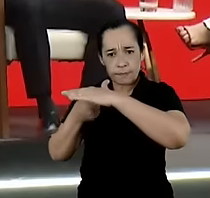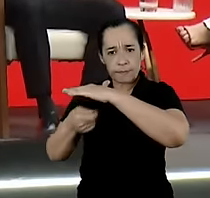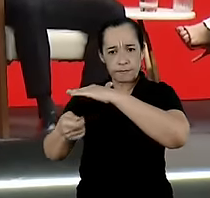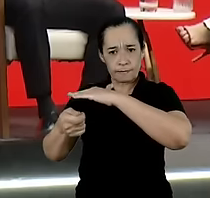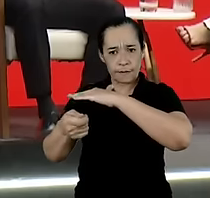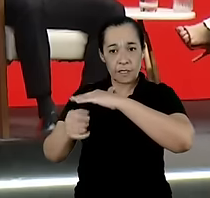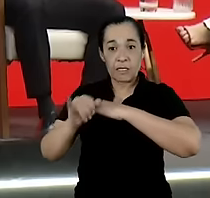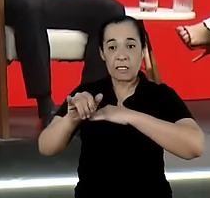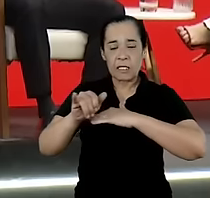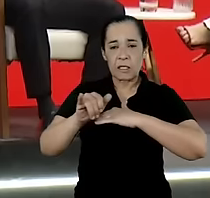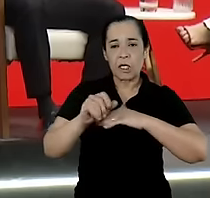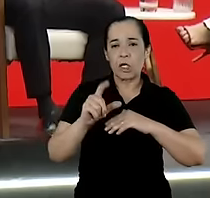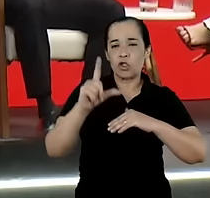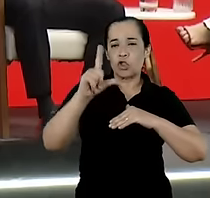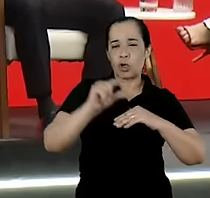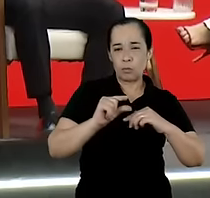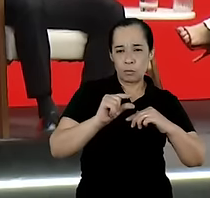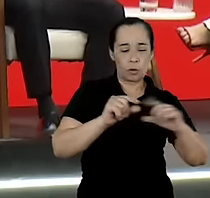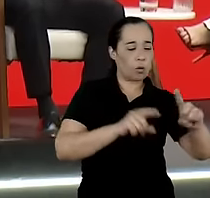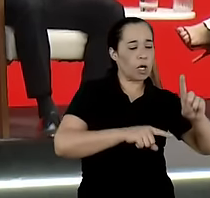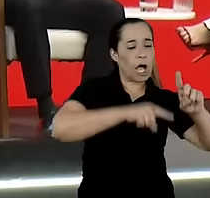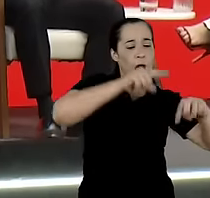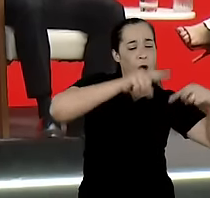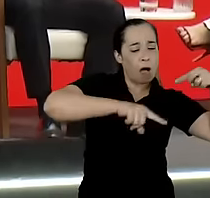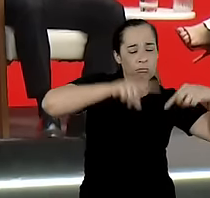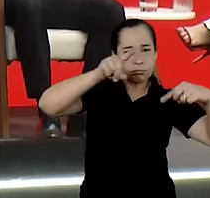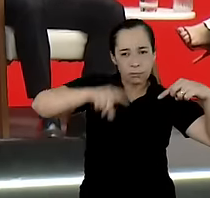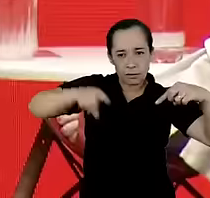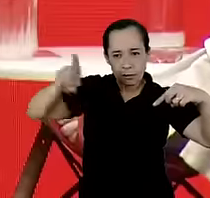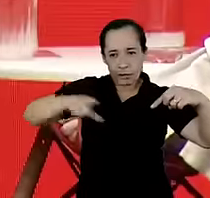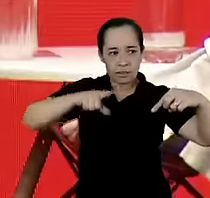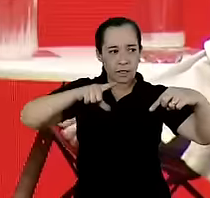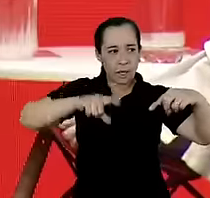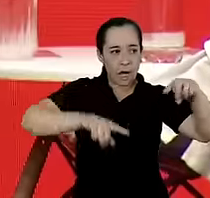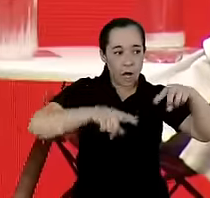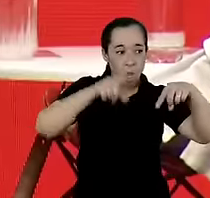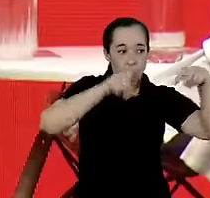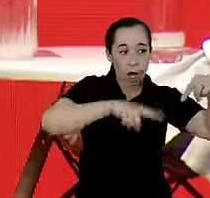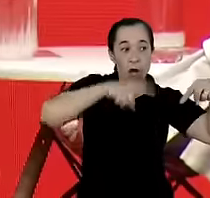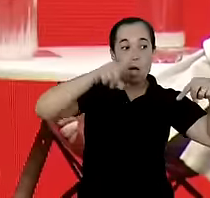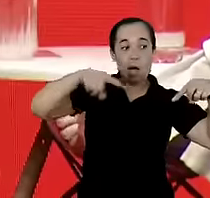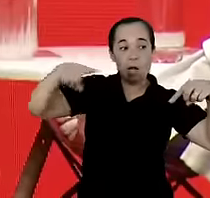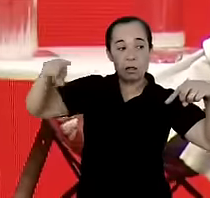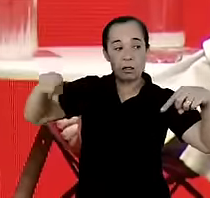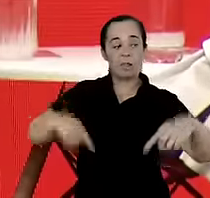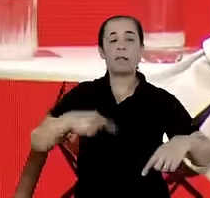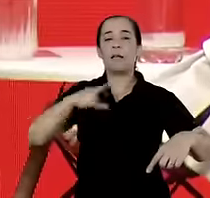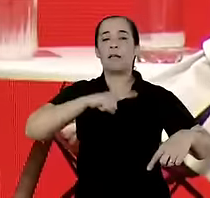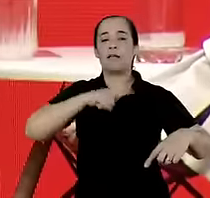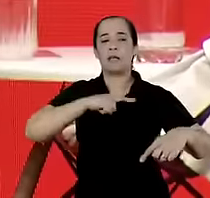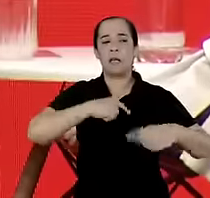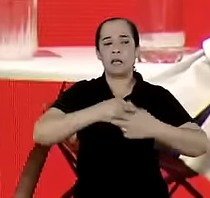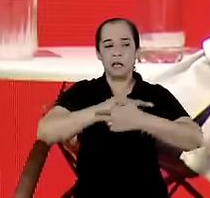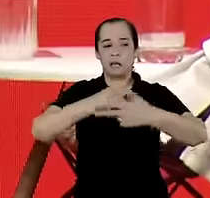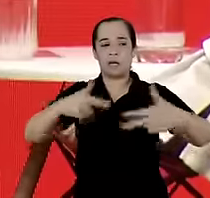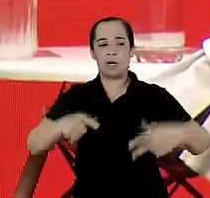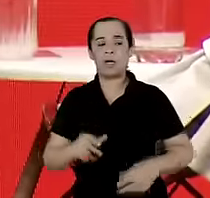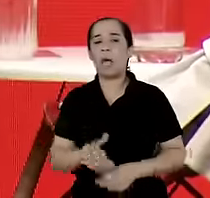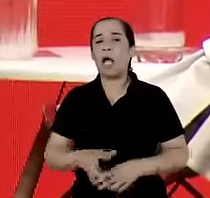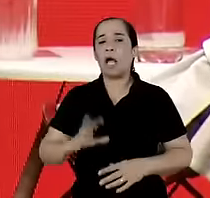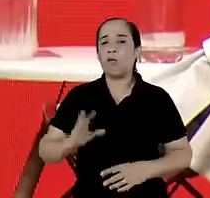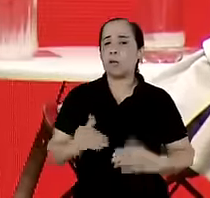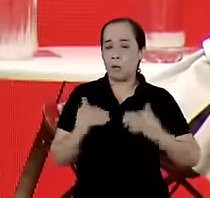volatilidade de mercado né você tem até Fundos quantitativos uma série de fundos que aumenta o apetite a risco né então ele